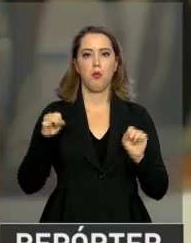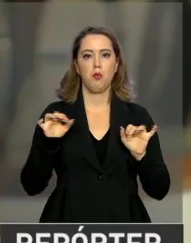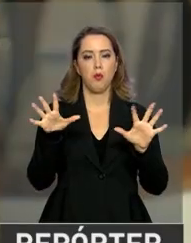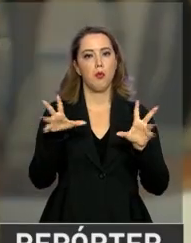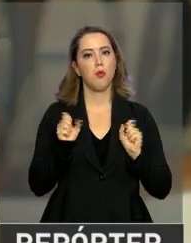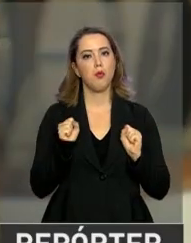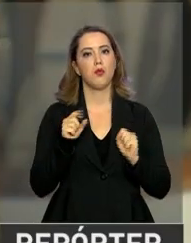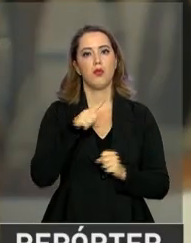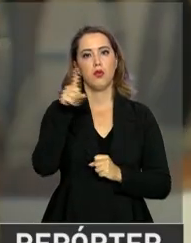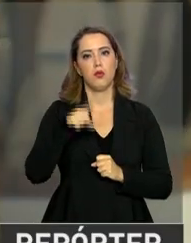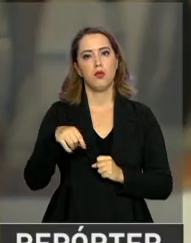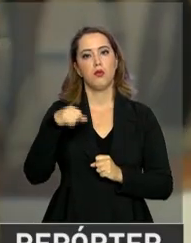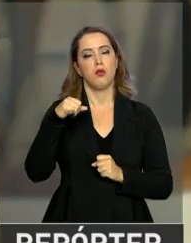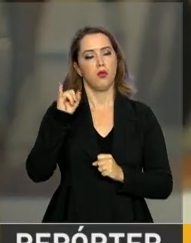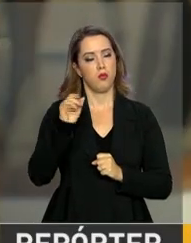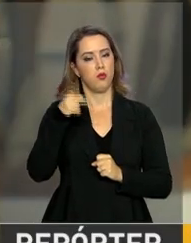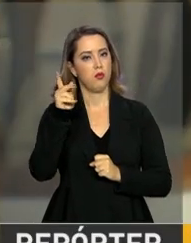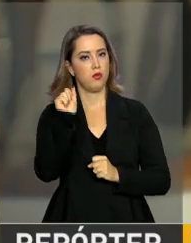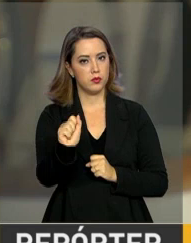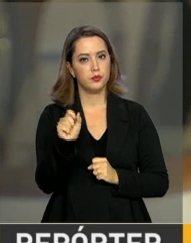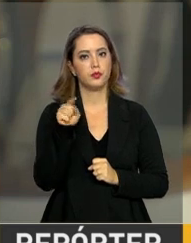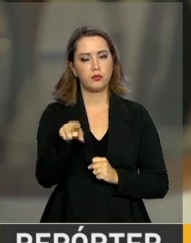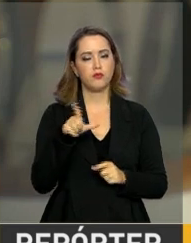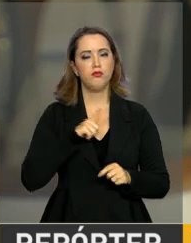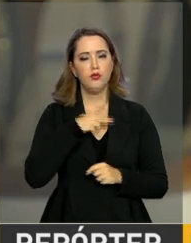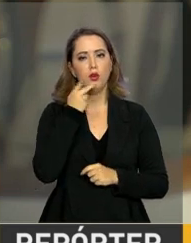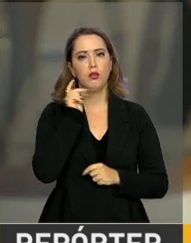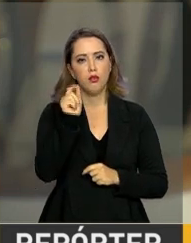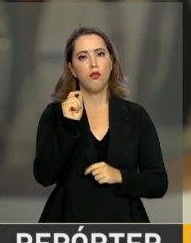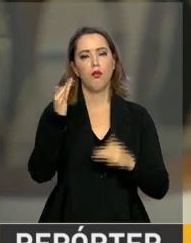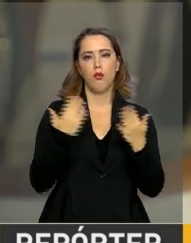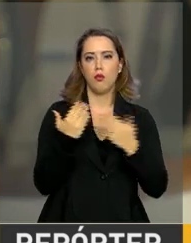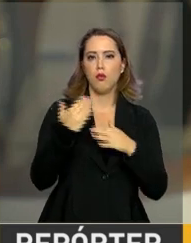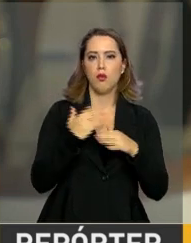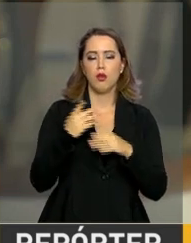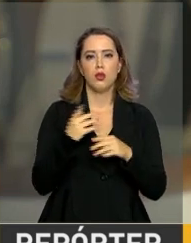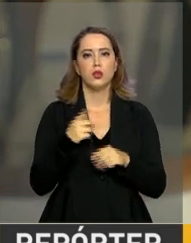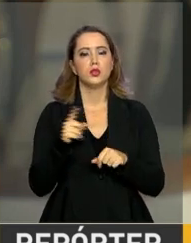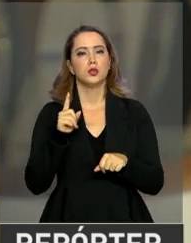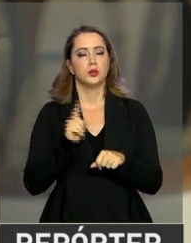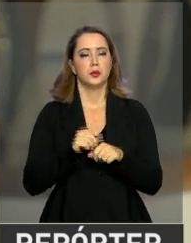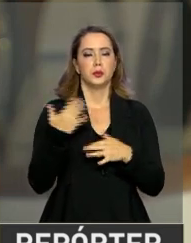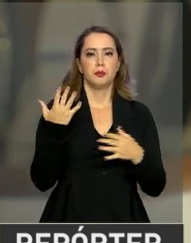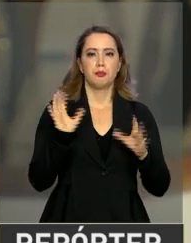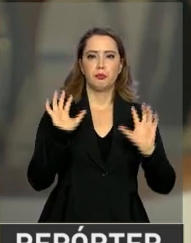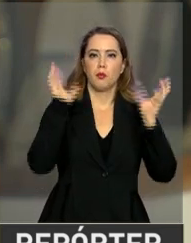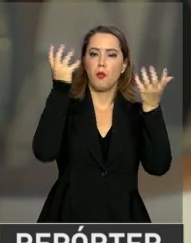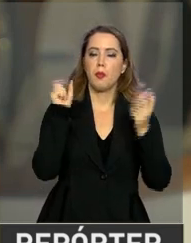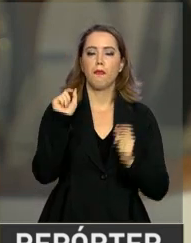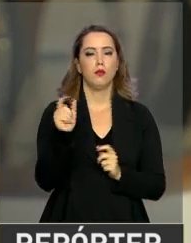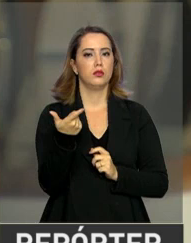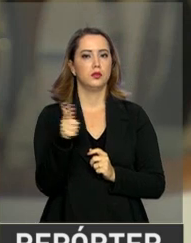O ministro Ricardo Barros também se utilizou da média de temperatura no Rio de Janeiro em agosto para afirmar que o clima não favorece